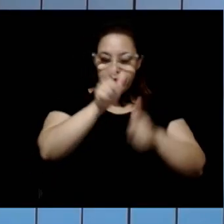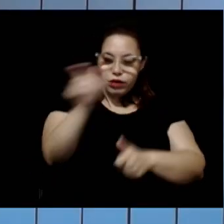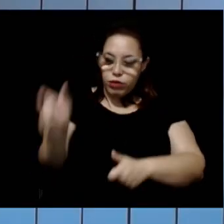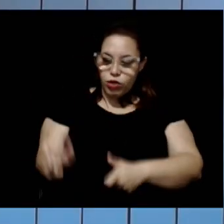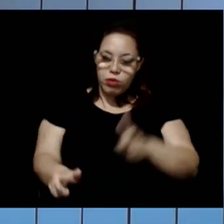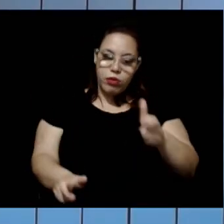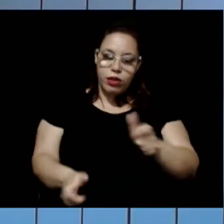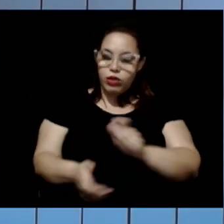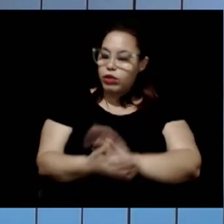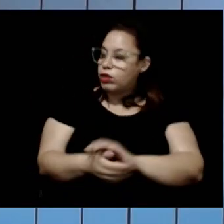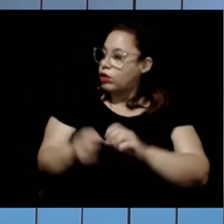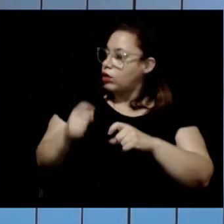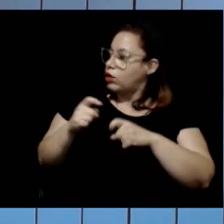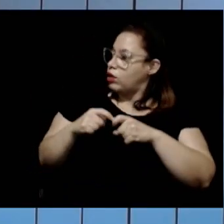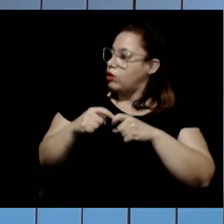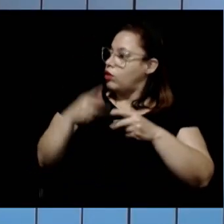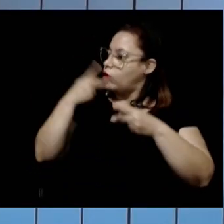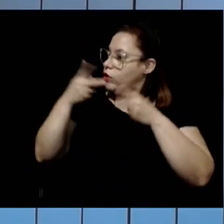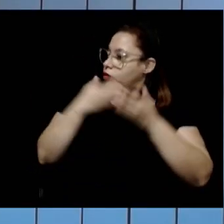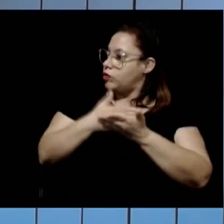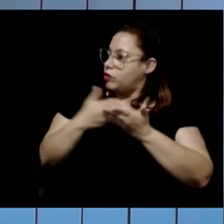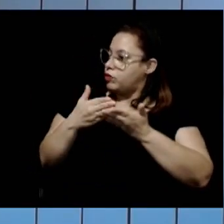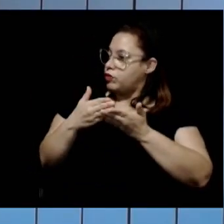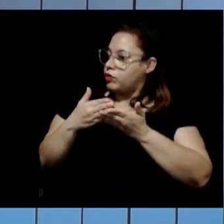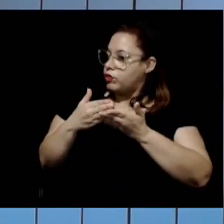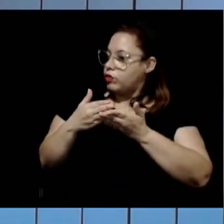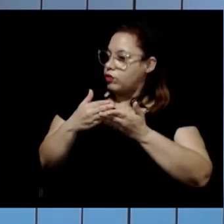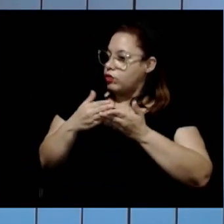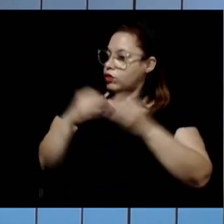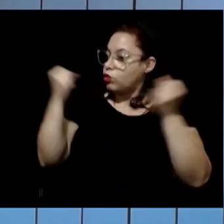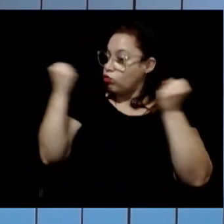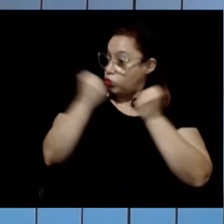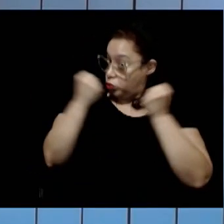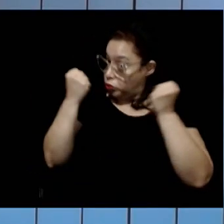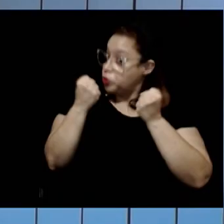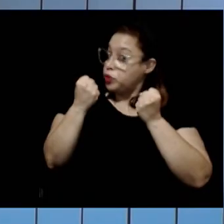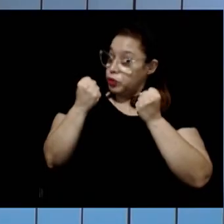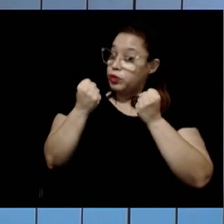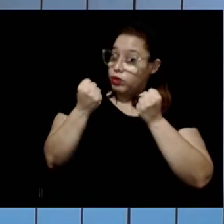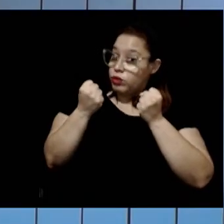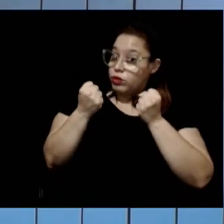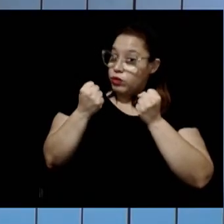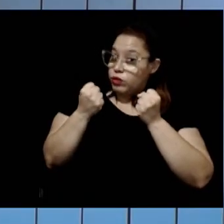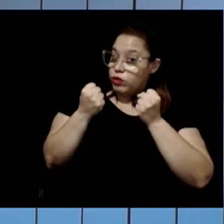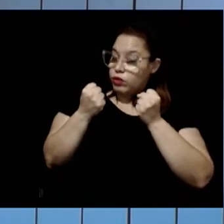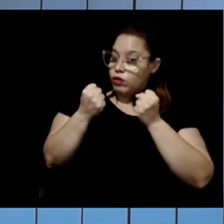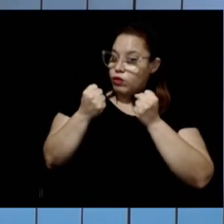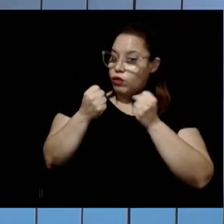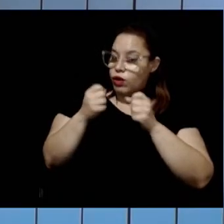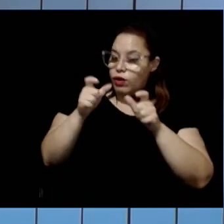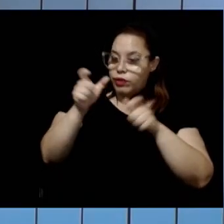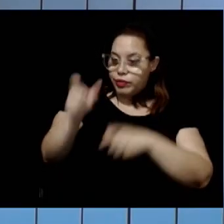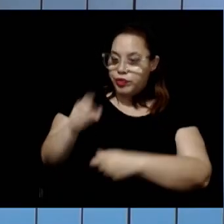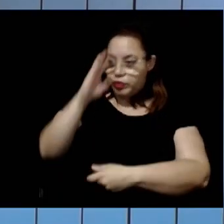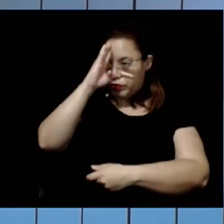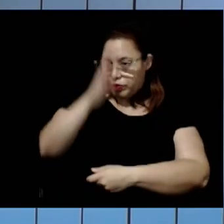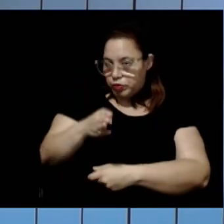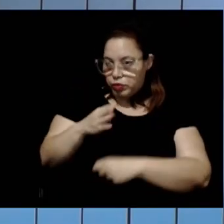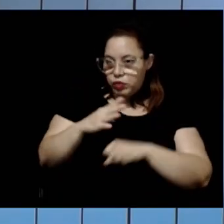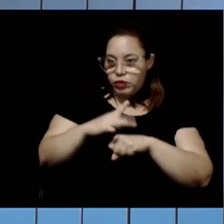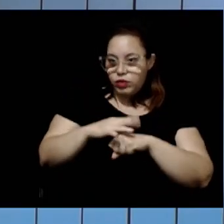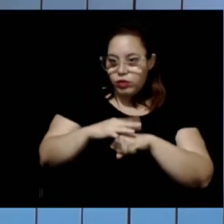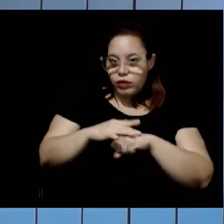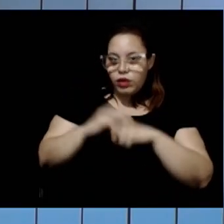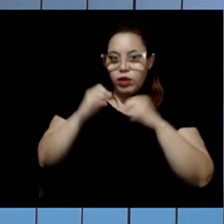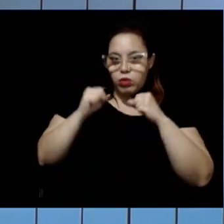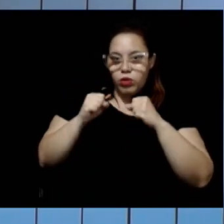Doutor, o senhor comentou agora há pouco, né, sobre o exercício físico. As pessoas diagnosticadas com essas doenças, elas podem praticar